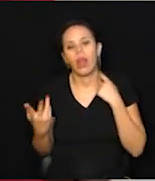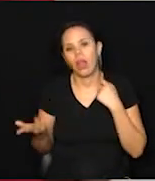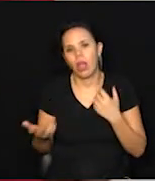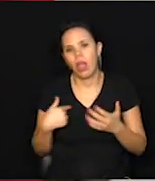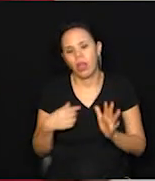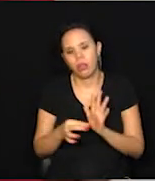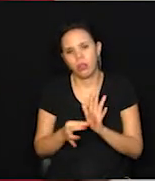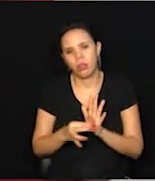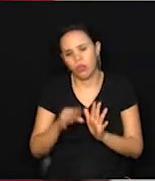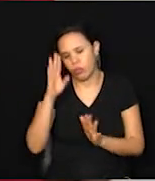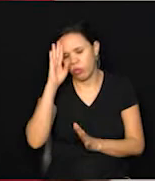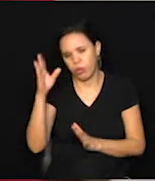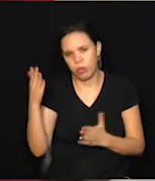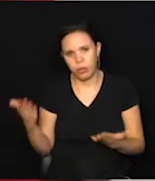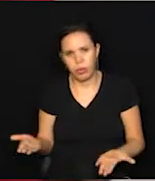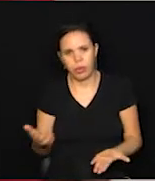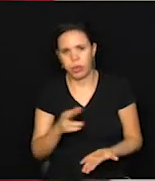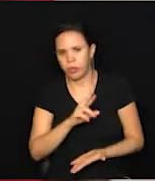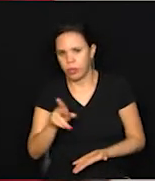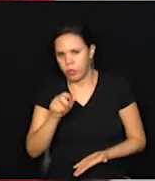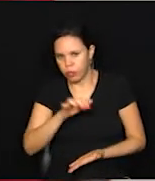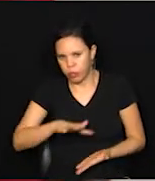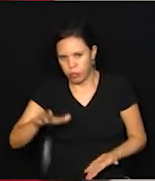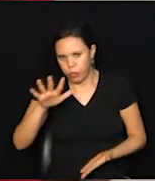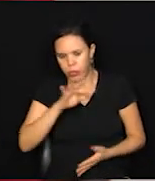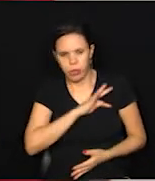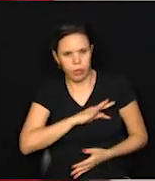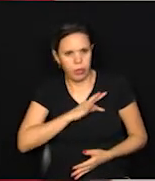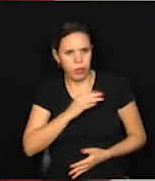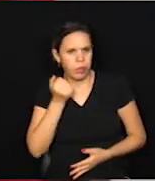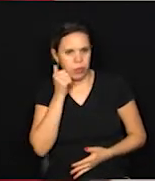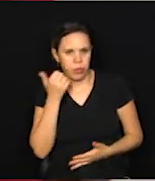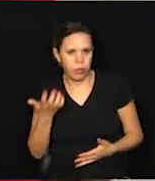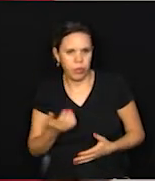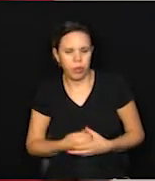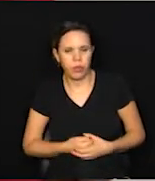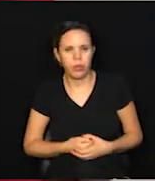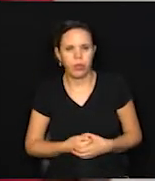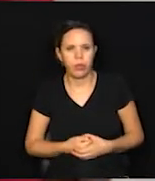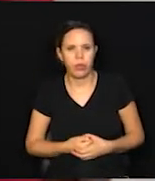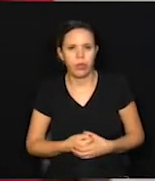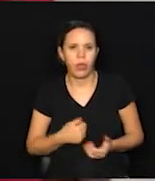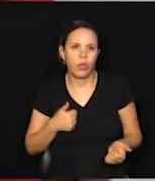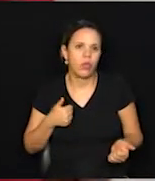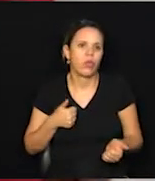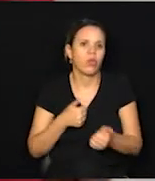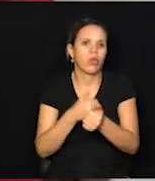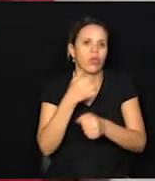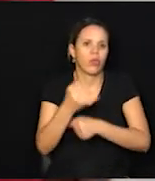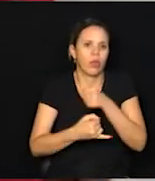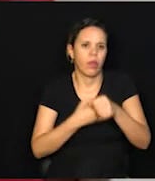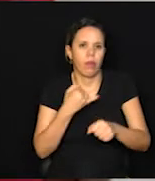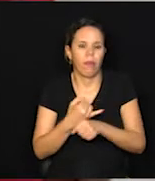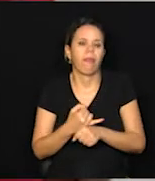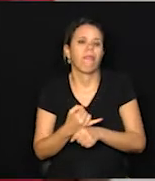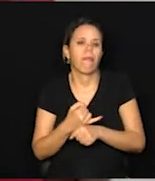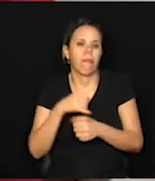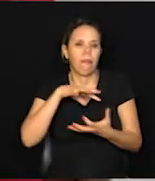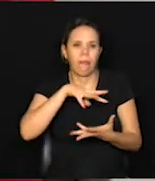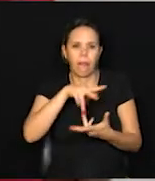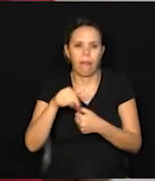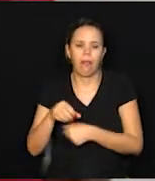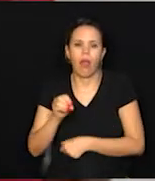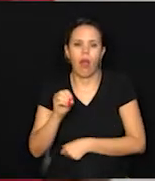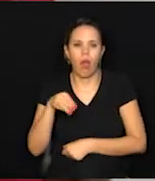sugiro, principalmente para quem não é da área técnico-científica, é acompanhar o site da Organização Mundial da